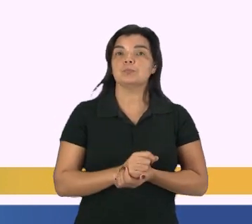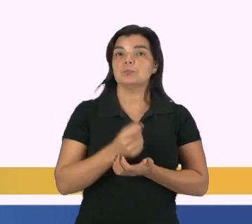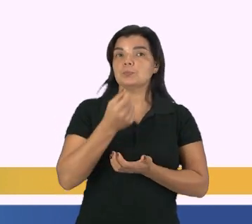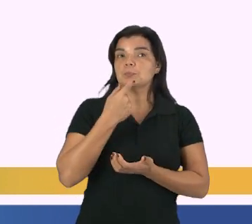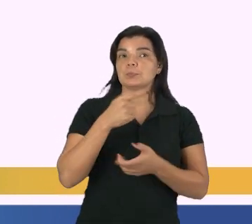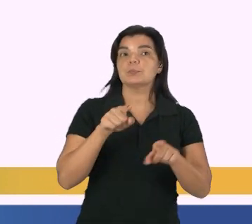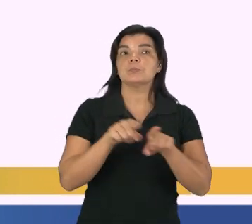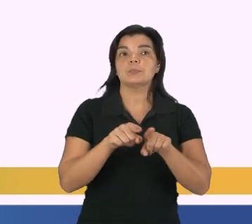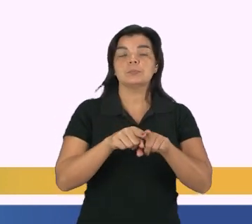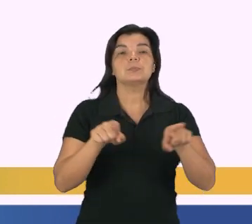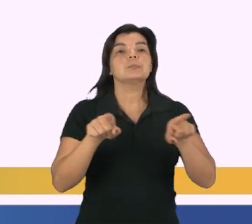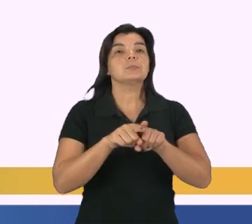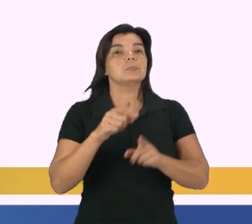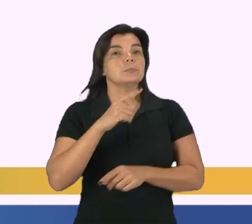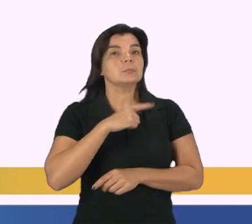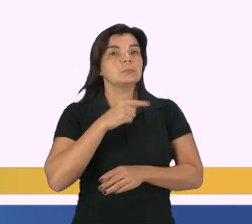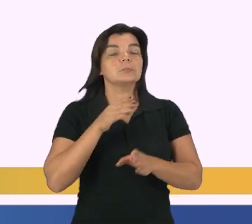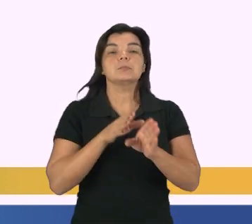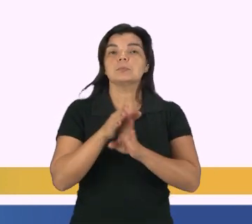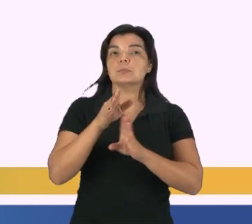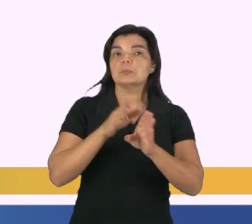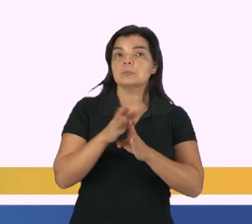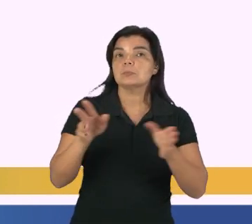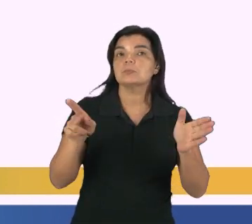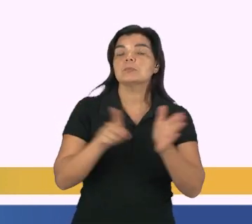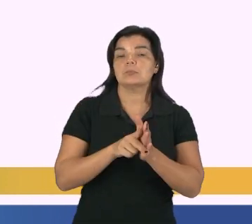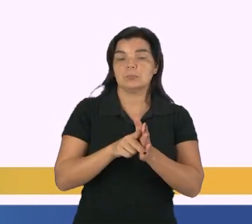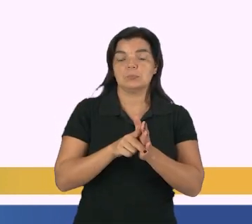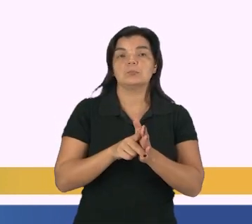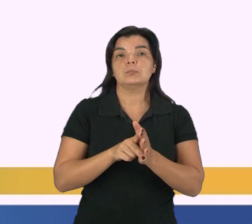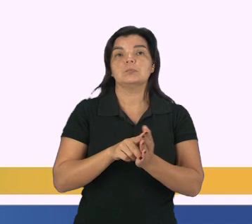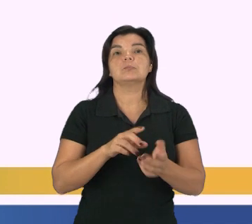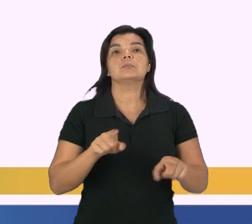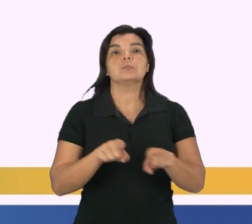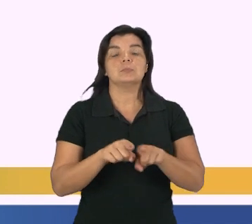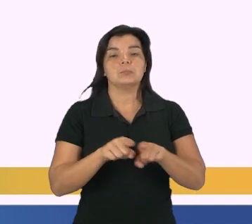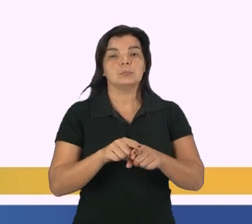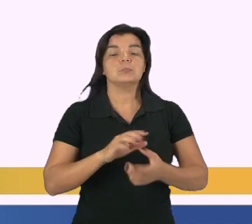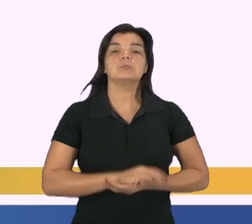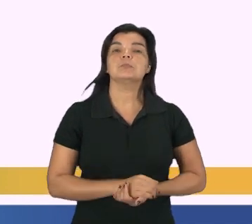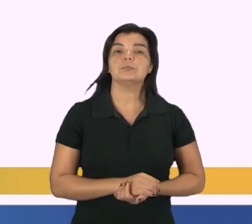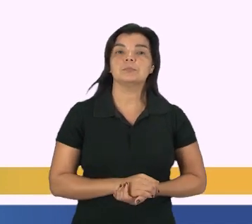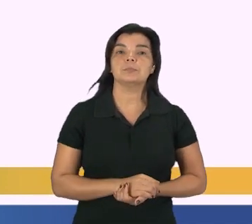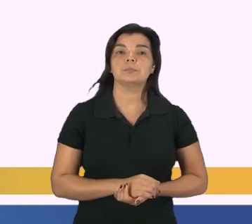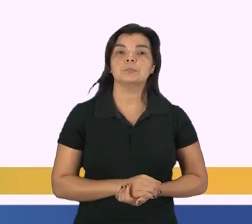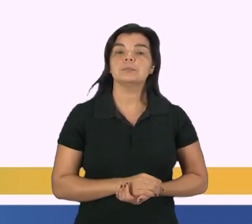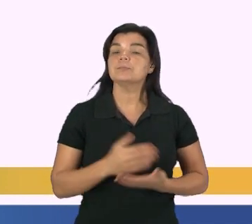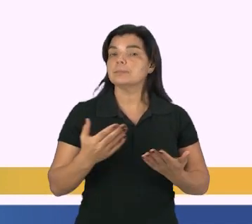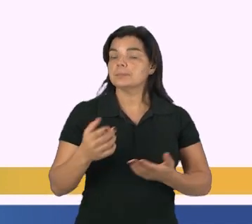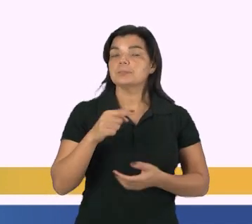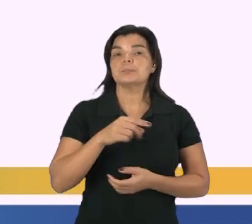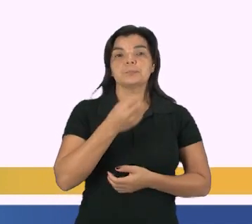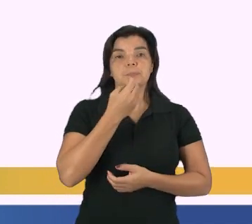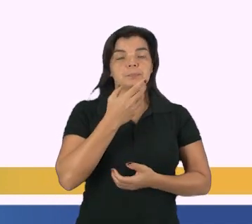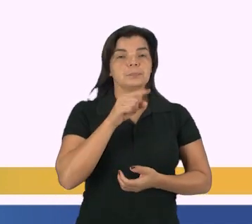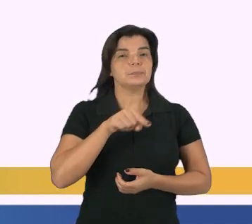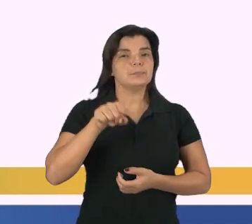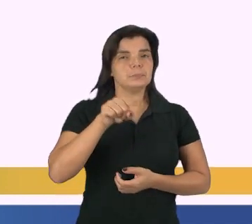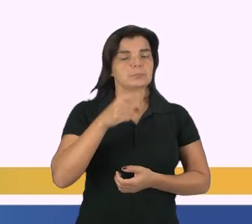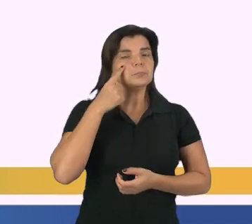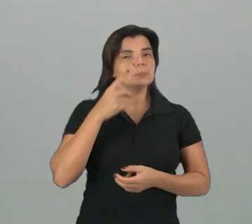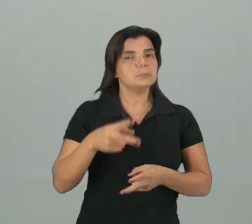como qualquer outro remédio, esses também possuem indicações específicas e contraindicações. Então, muito bem, se